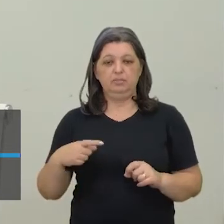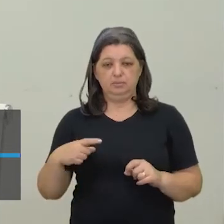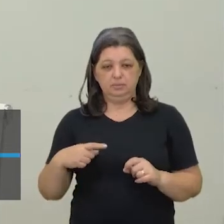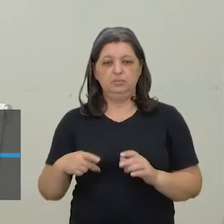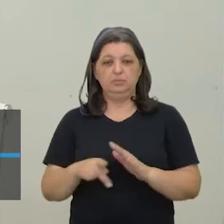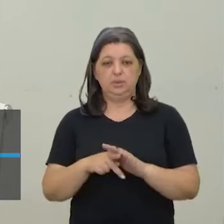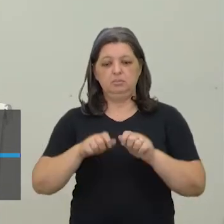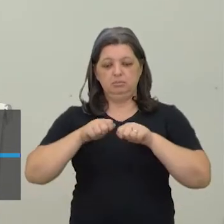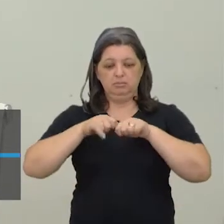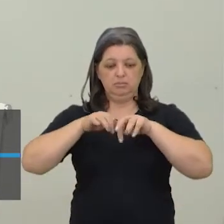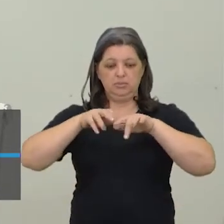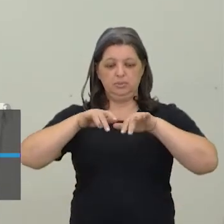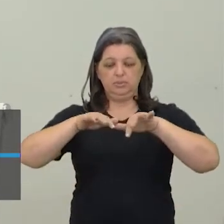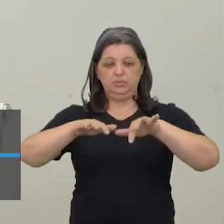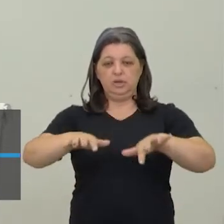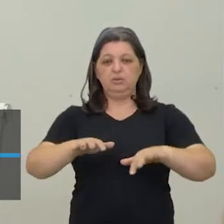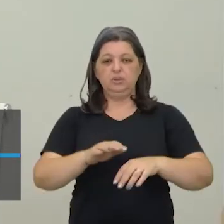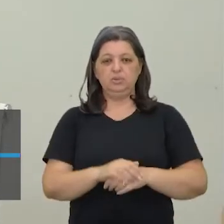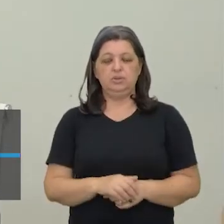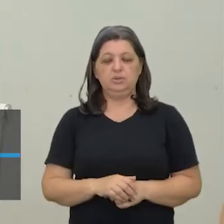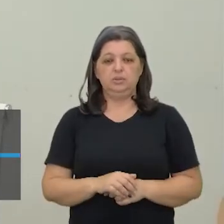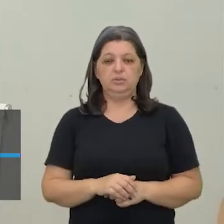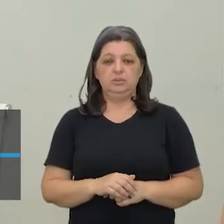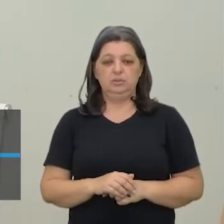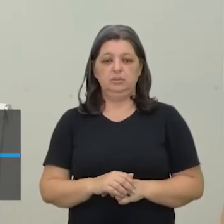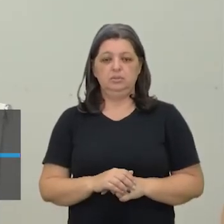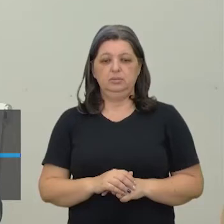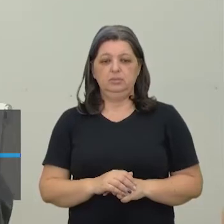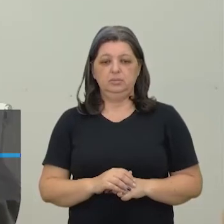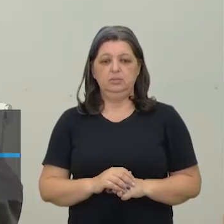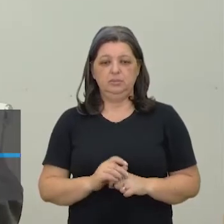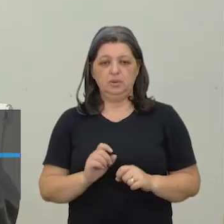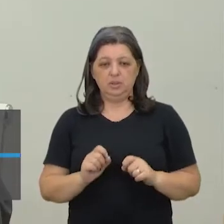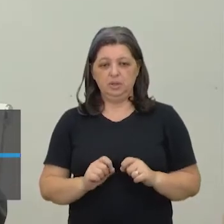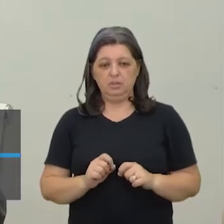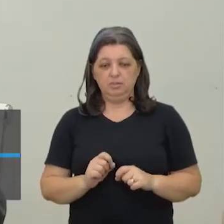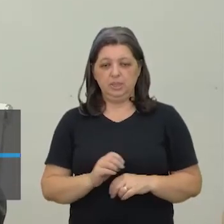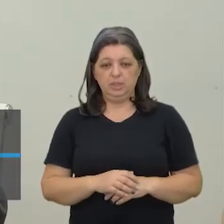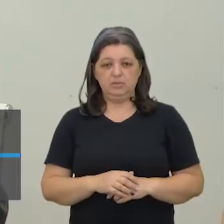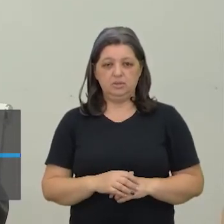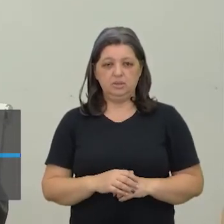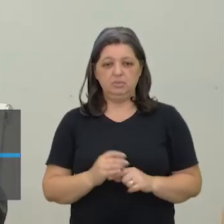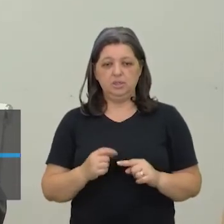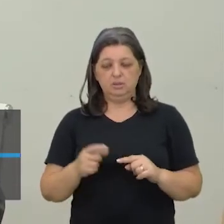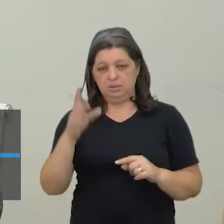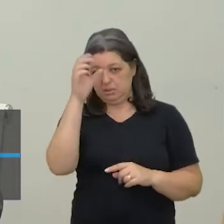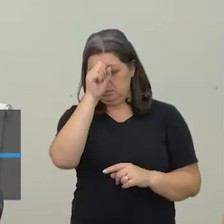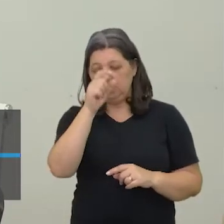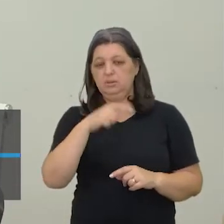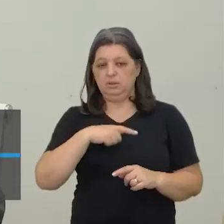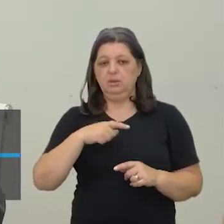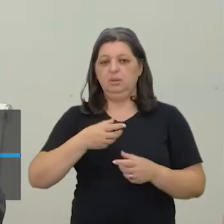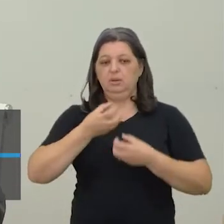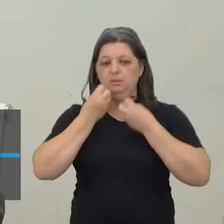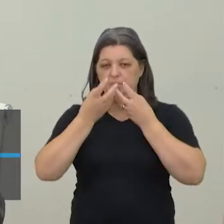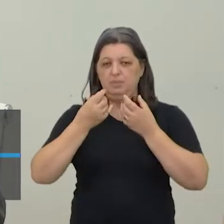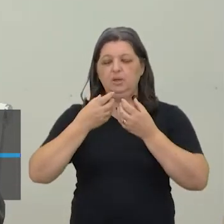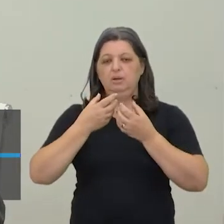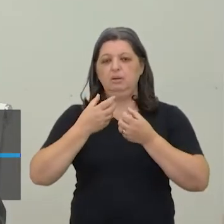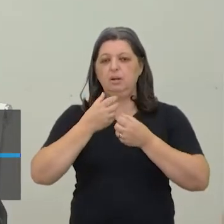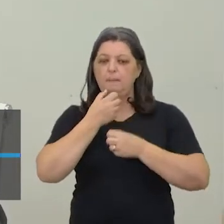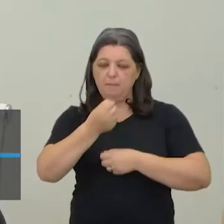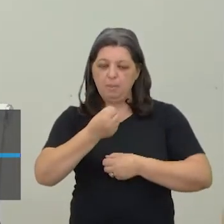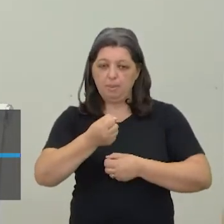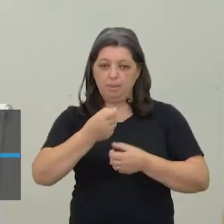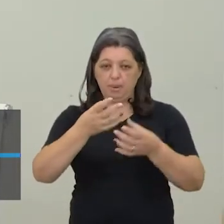romperam as barragens, rompeu tal barragem. Mas se a gente for investigar hoje, pesquisar, ler, aprender, tem muita reportagem com muitos detalhes. E foi o que a